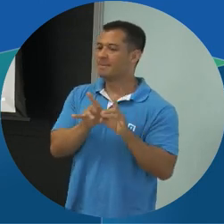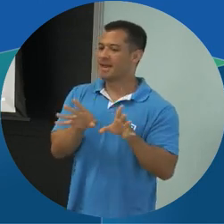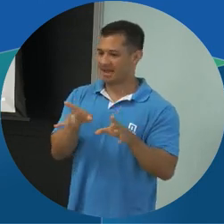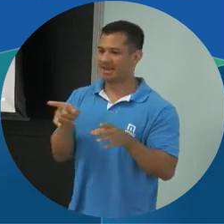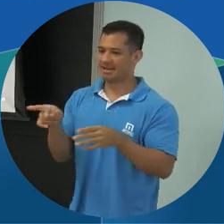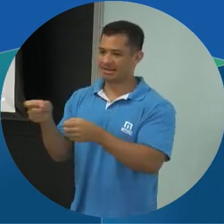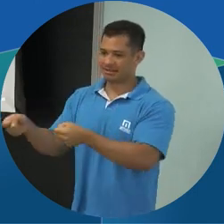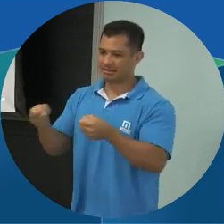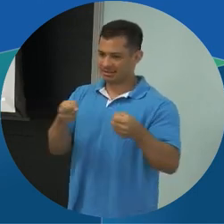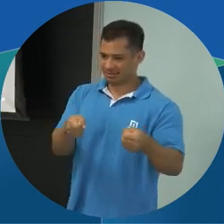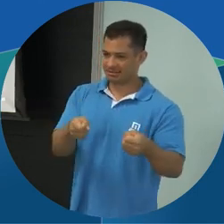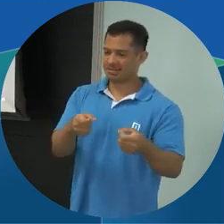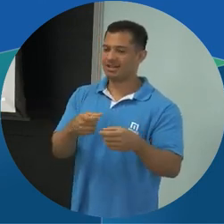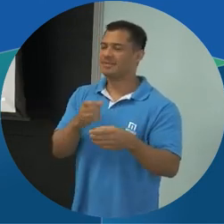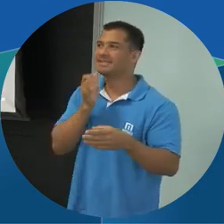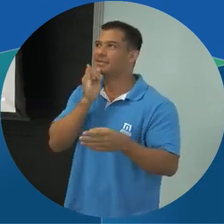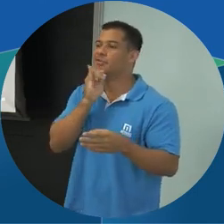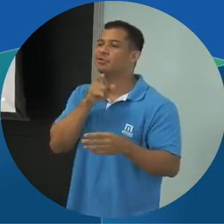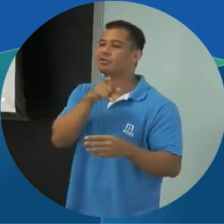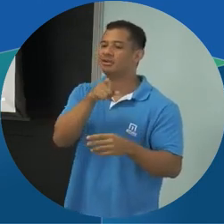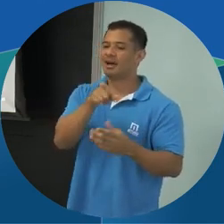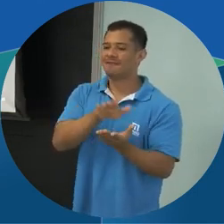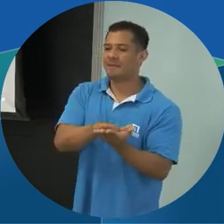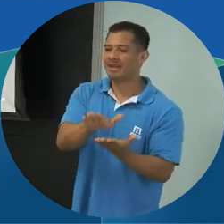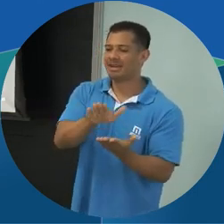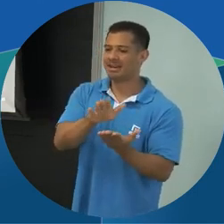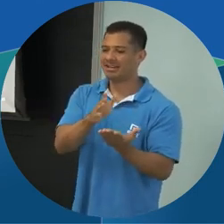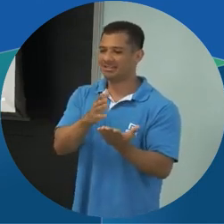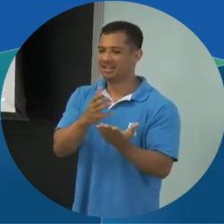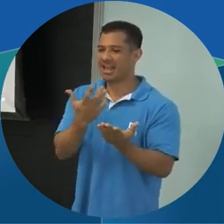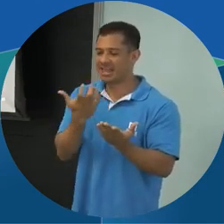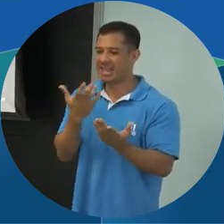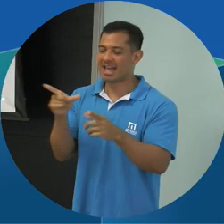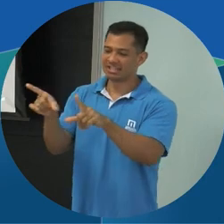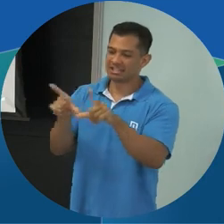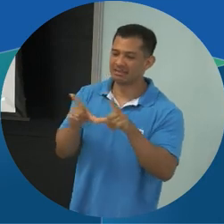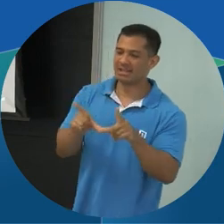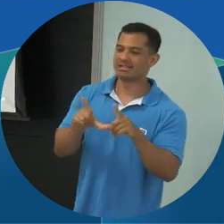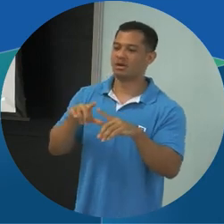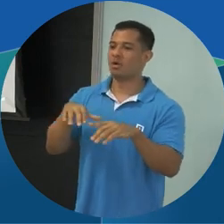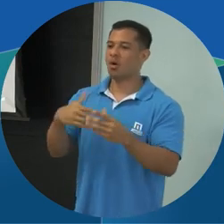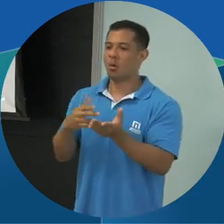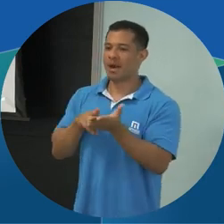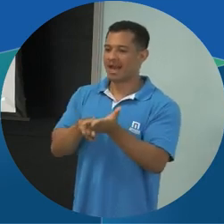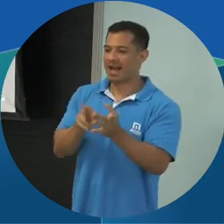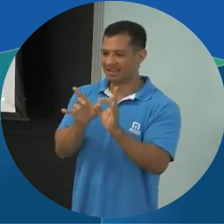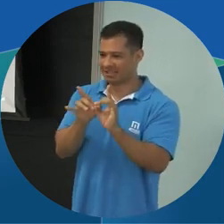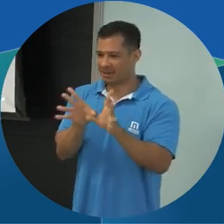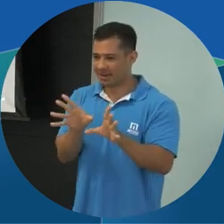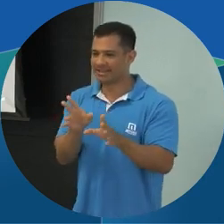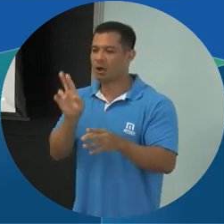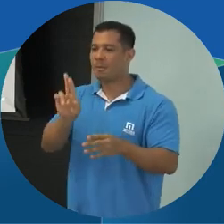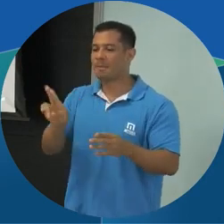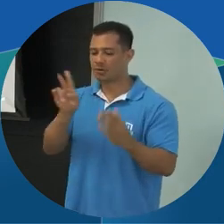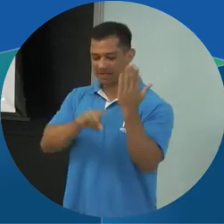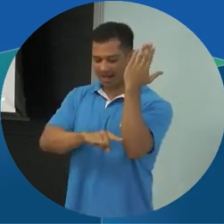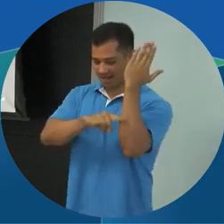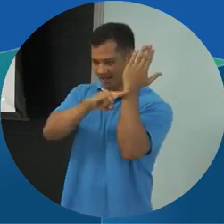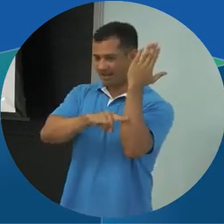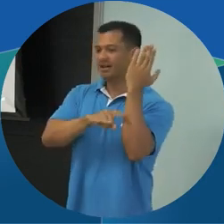necessitar de alguma certificação do fabricante, alguma carta de liberação da utilização do